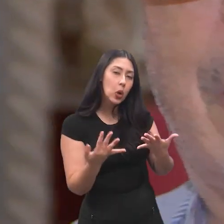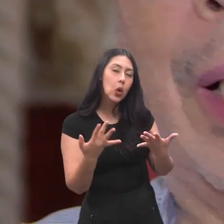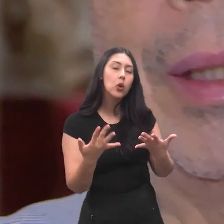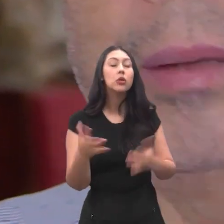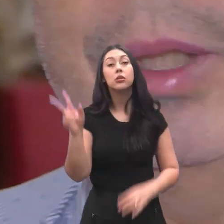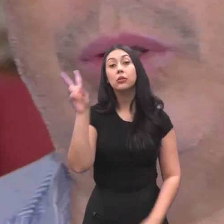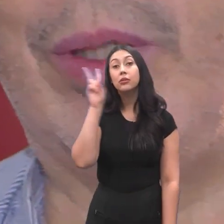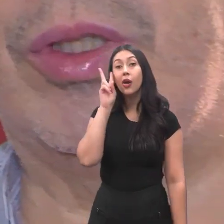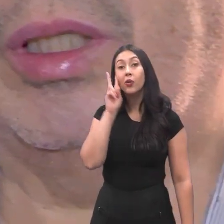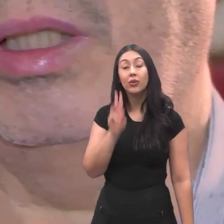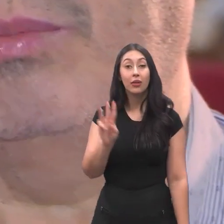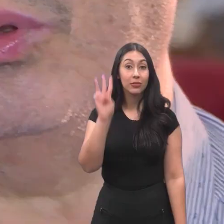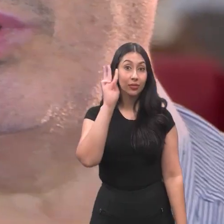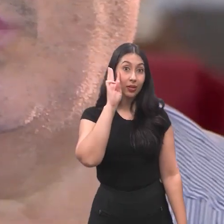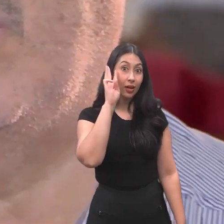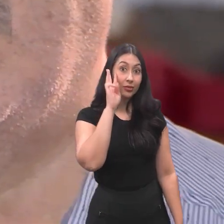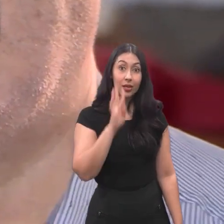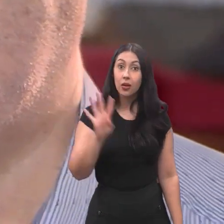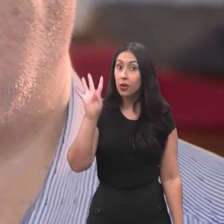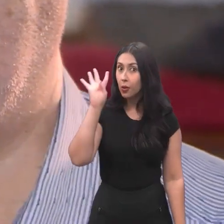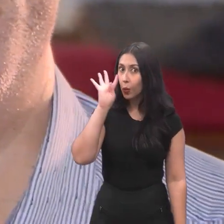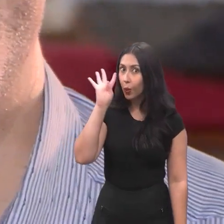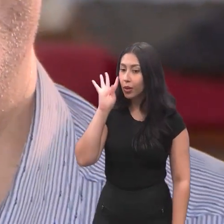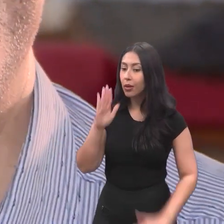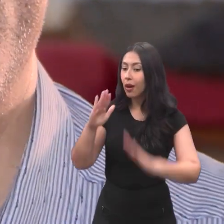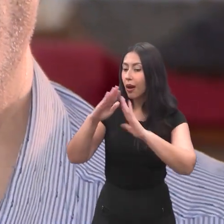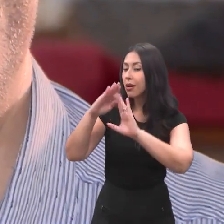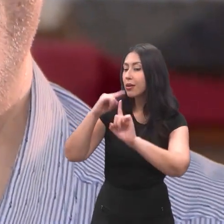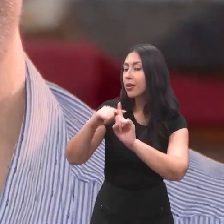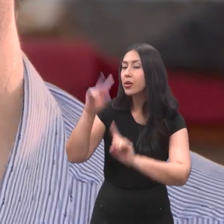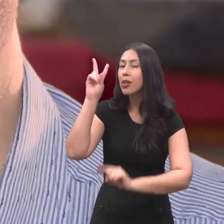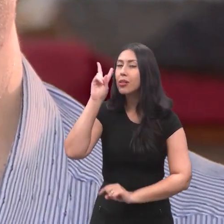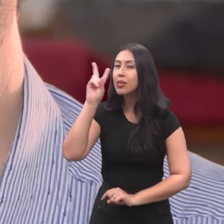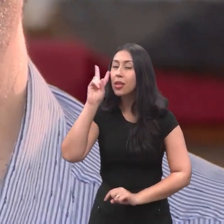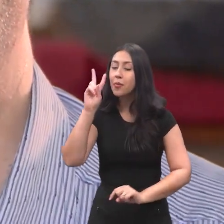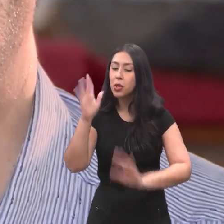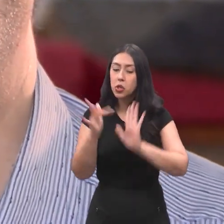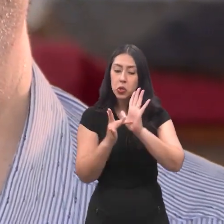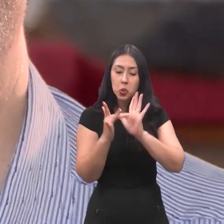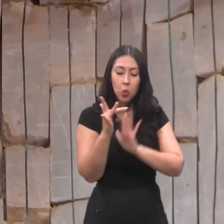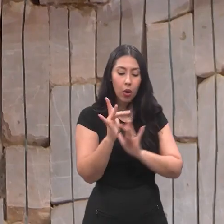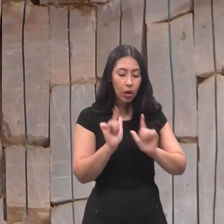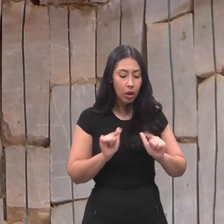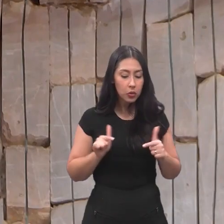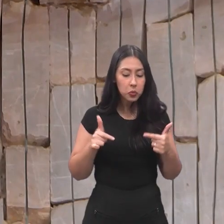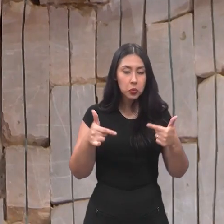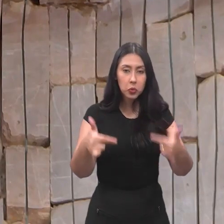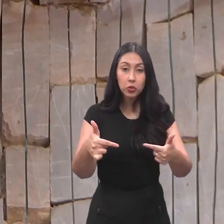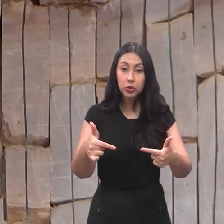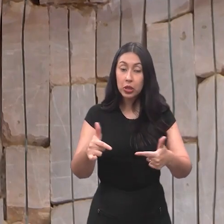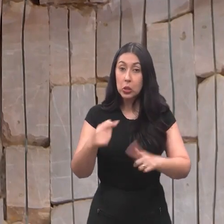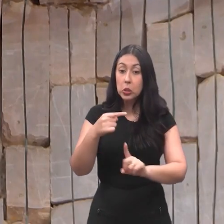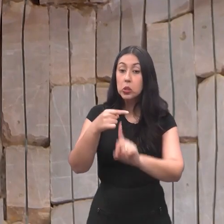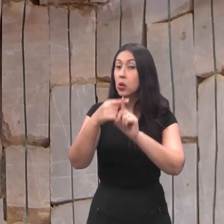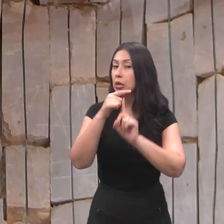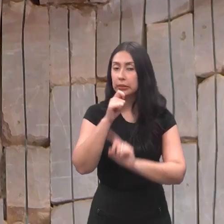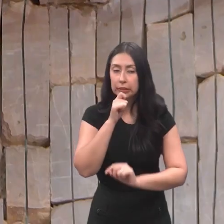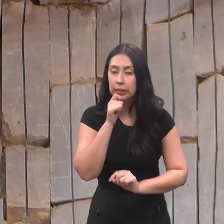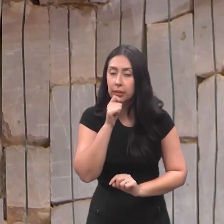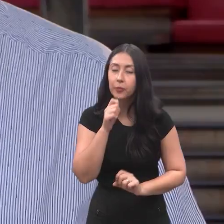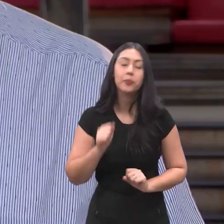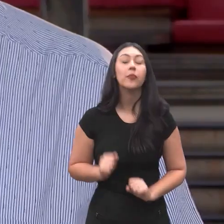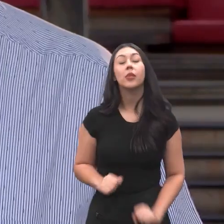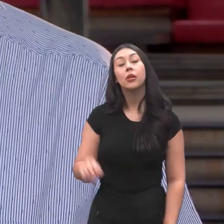na segunda, terça e quarta-feira, a Igreja recorda alguns atos de Jesus antes da